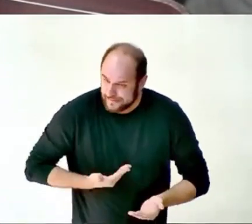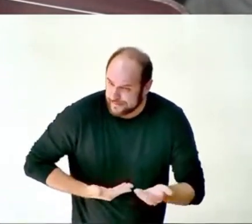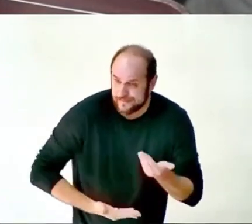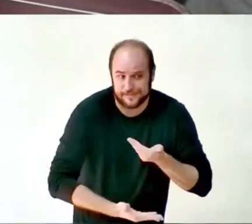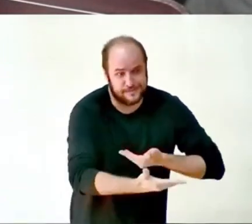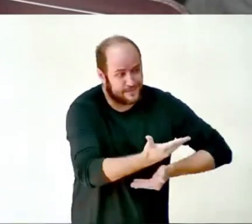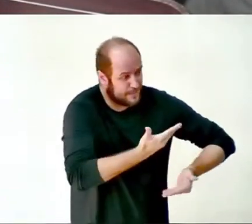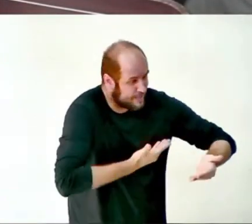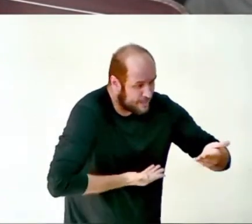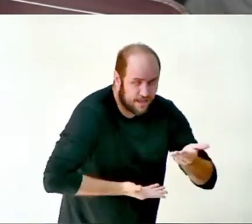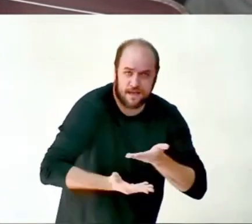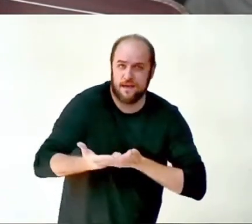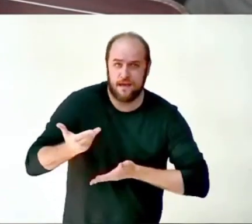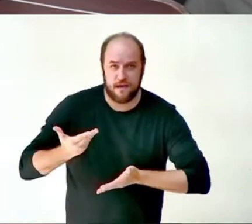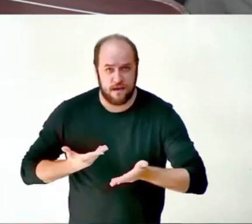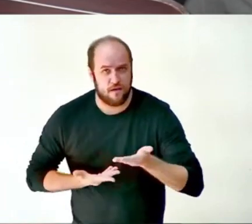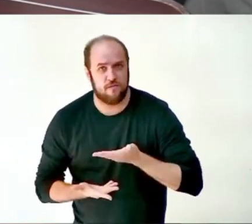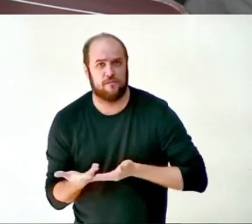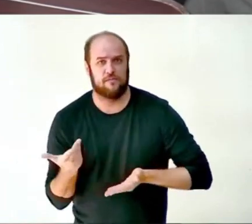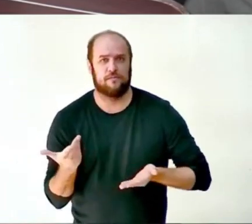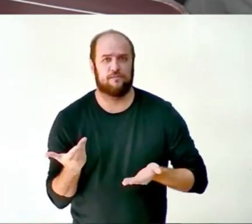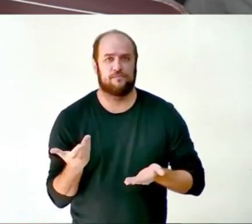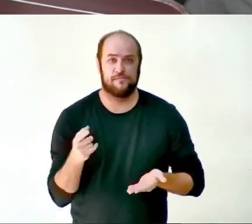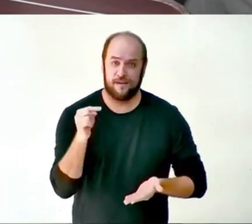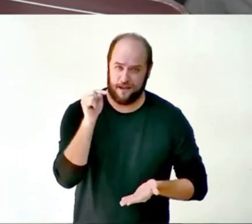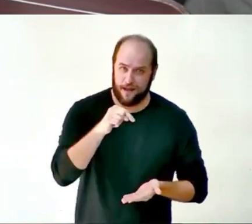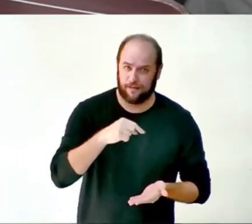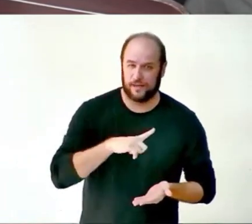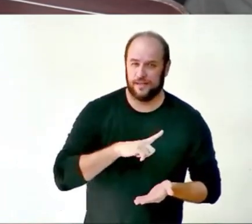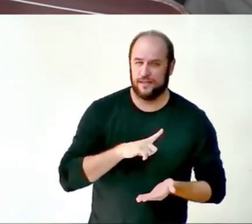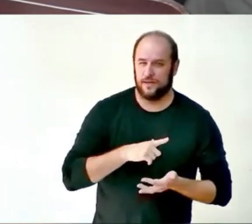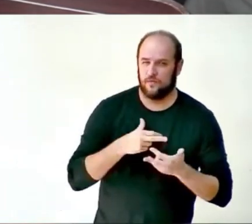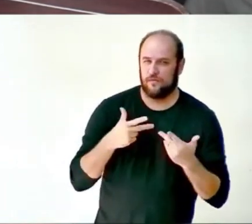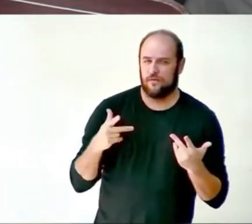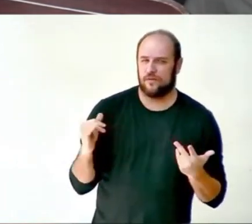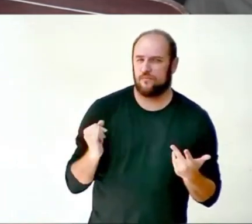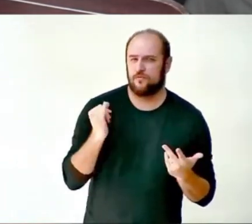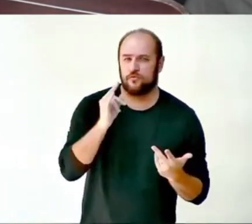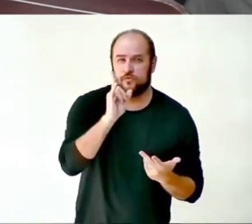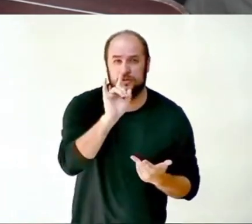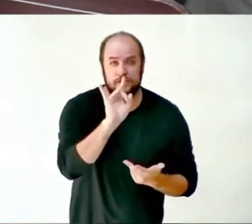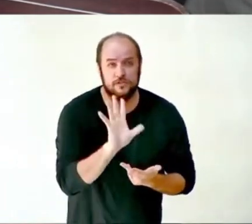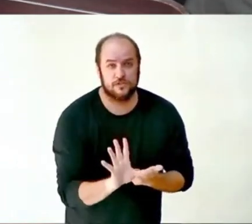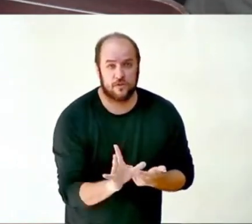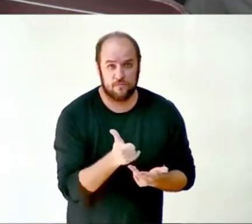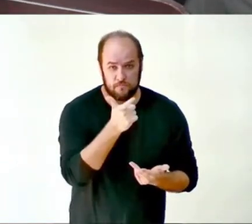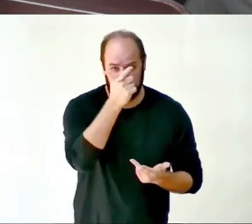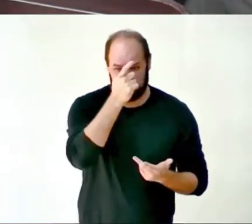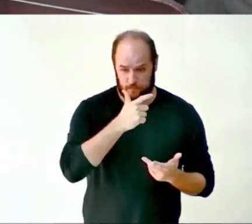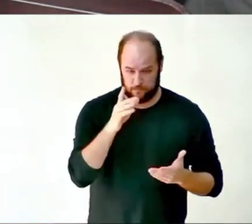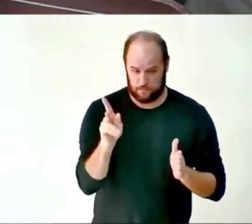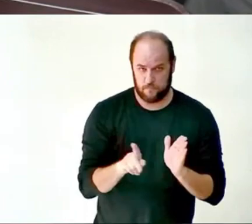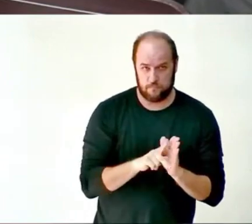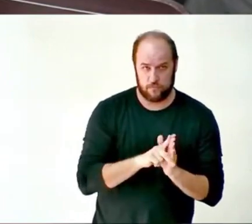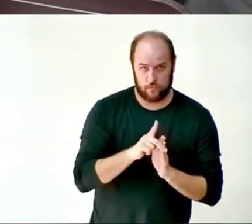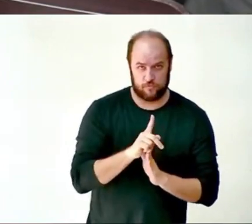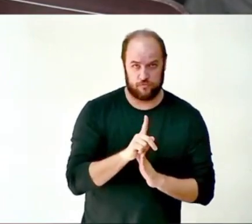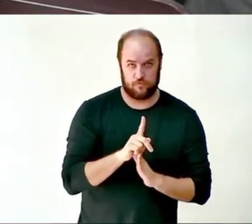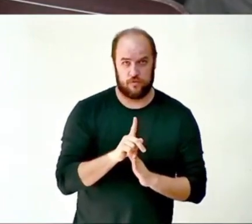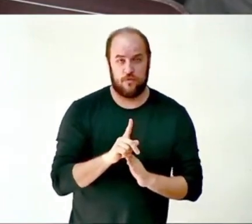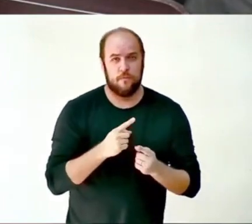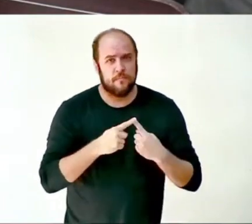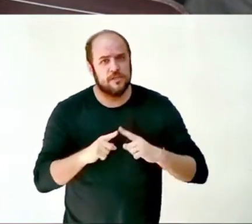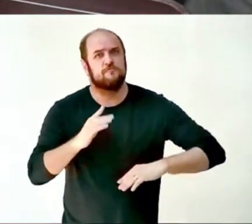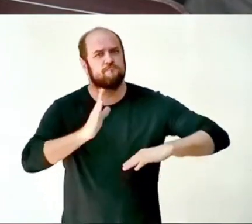e aí vai explicar. E aqui nós temos algo que não tem a ver com ser, viu? Mas com prática, com fazer.